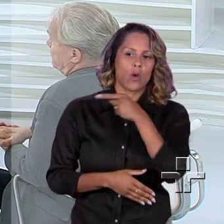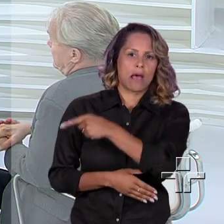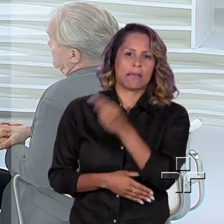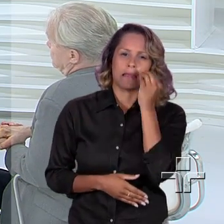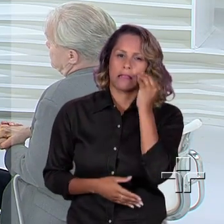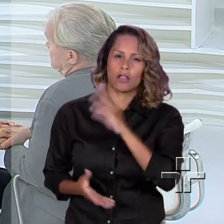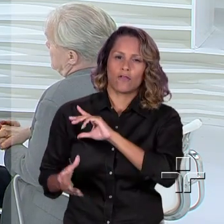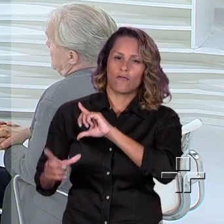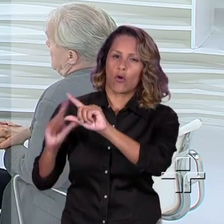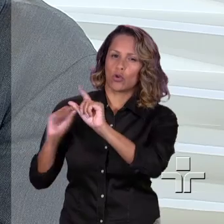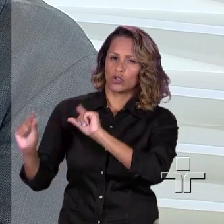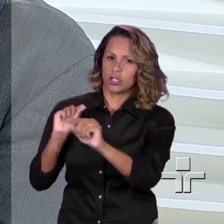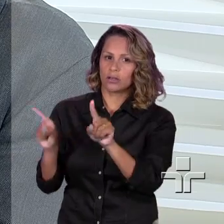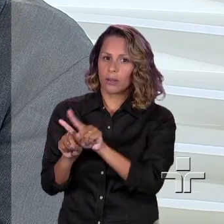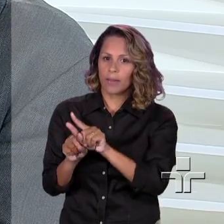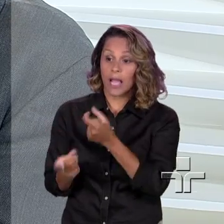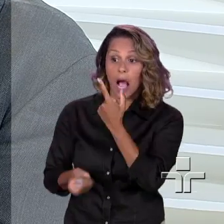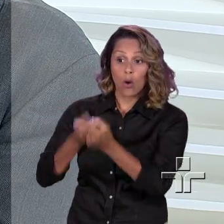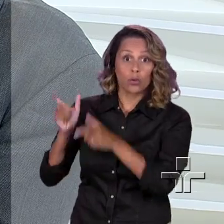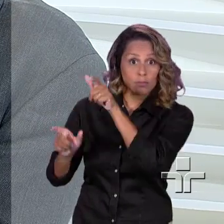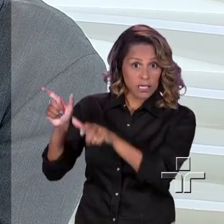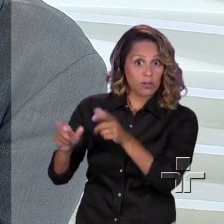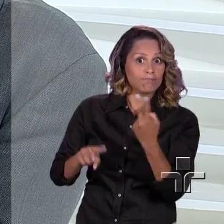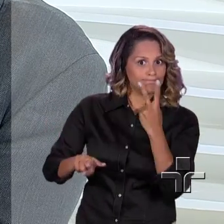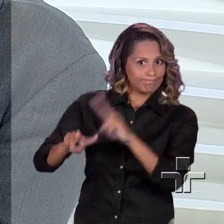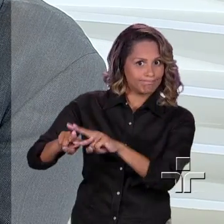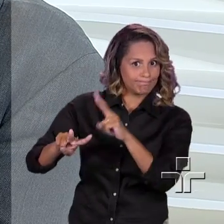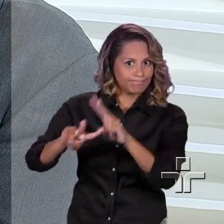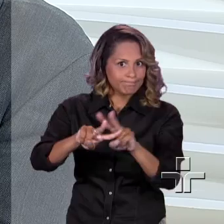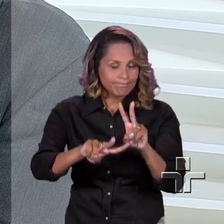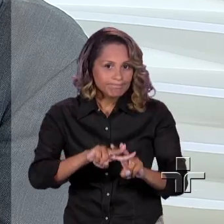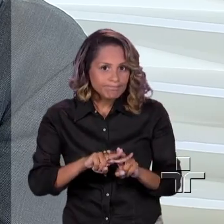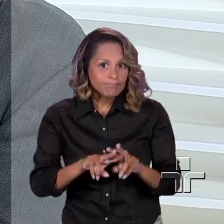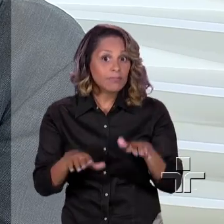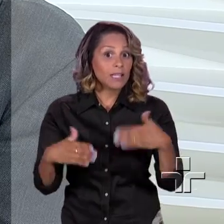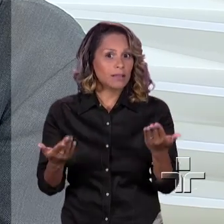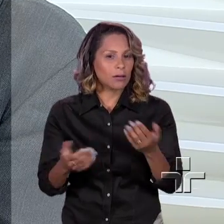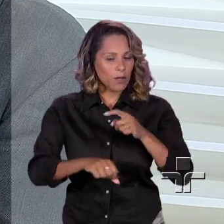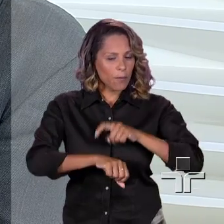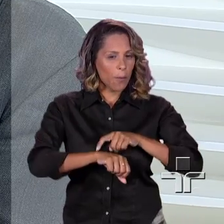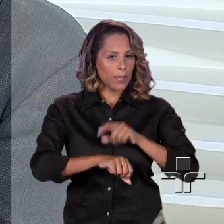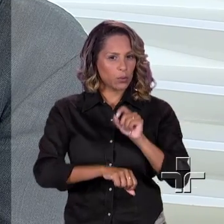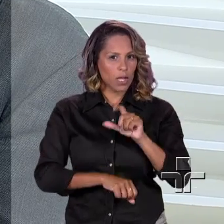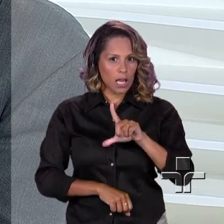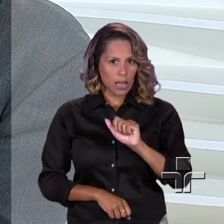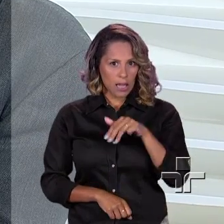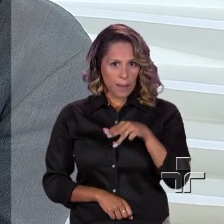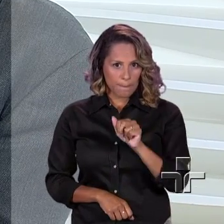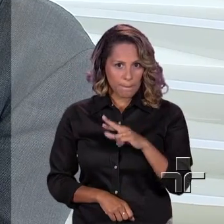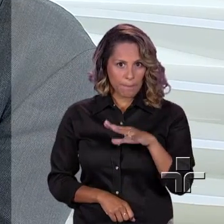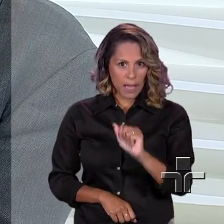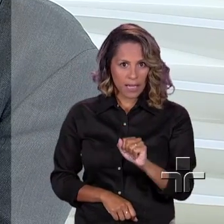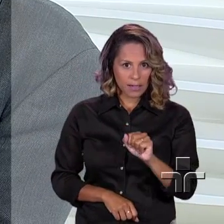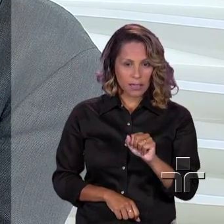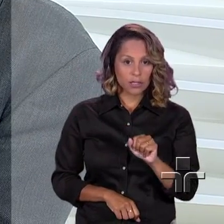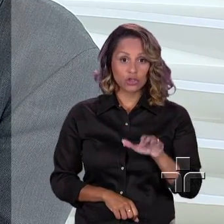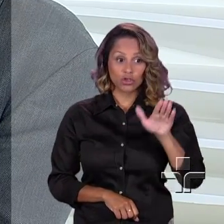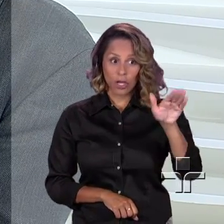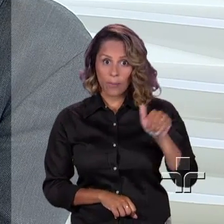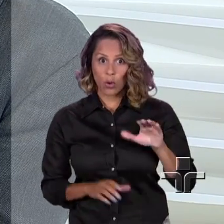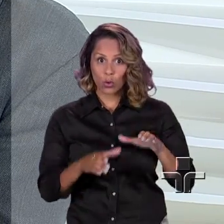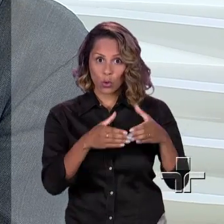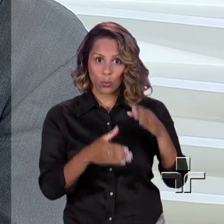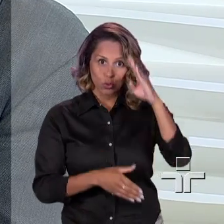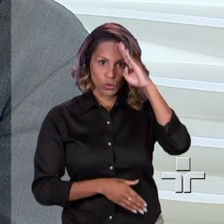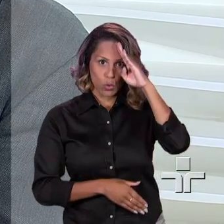deles foram presos. Em um momento, Lamarca captou um grupo de soldados